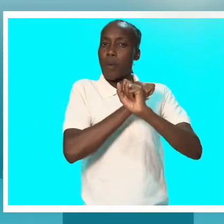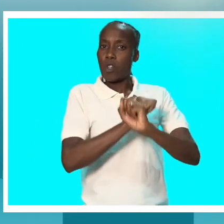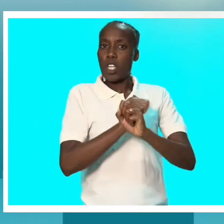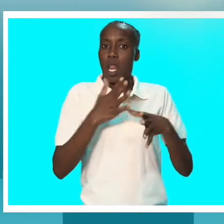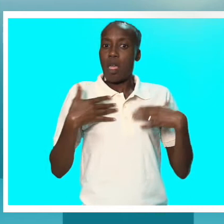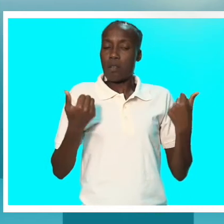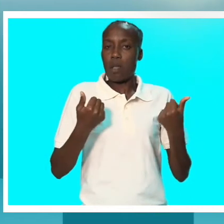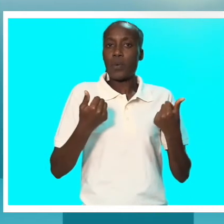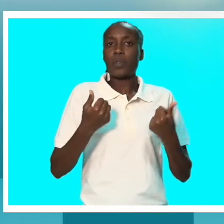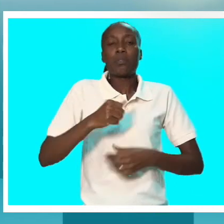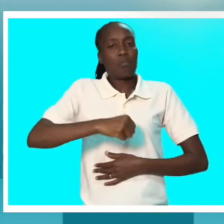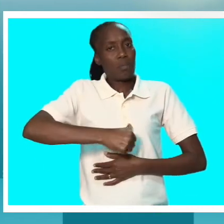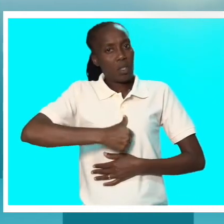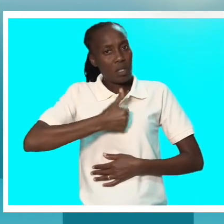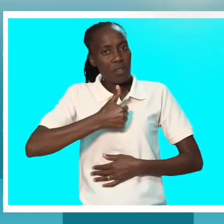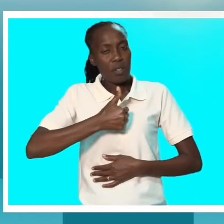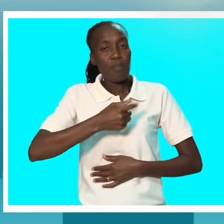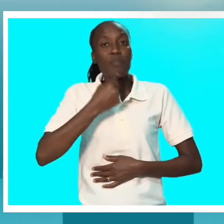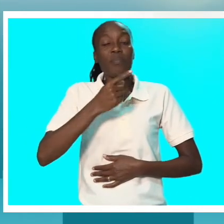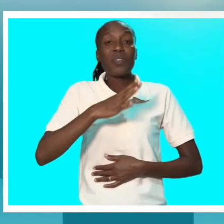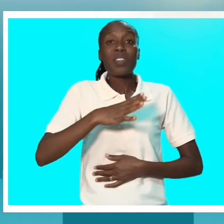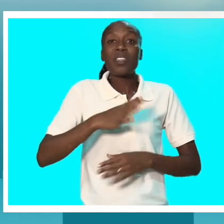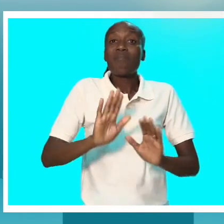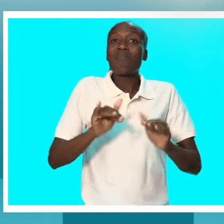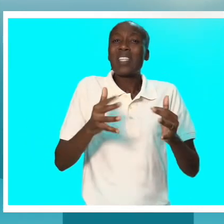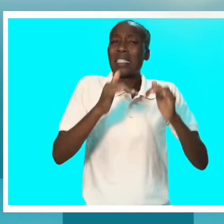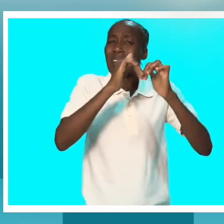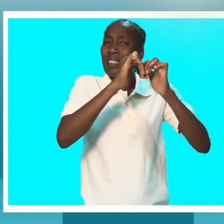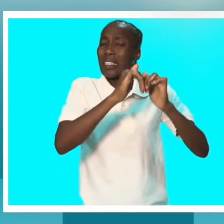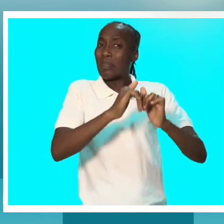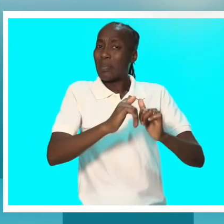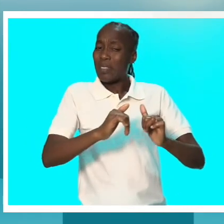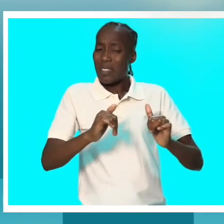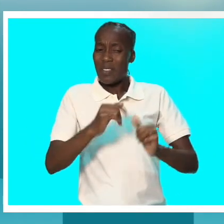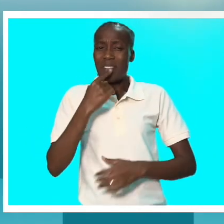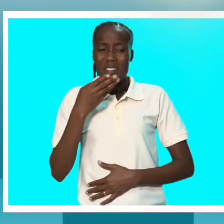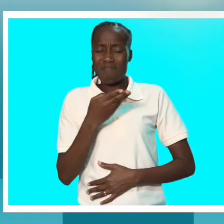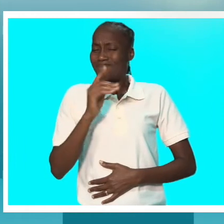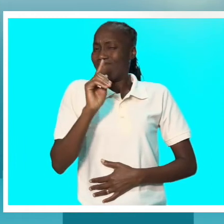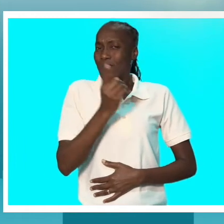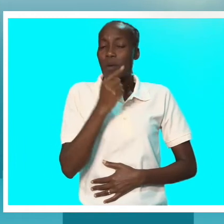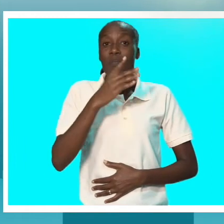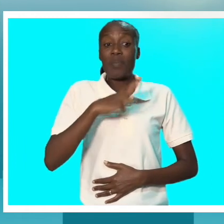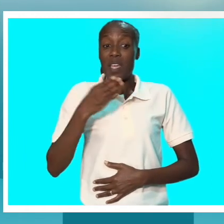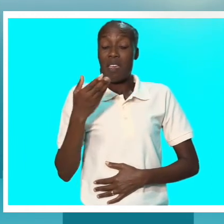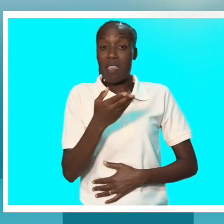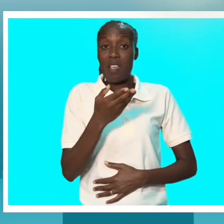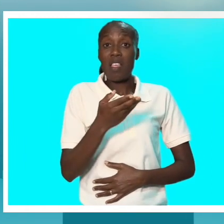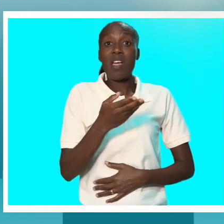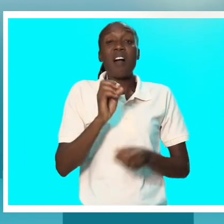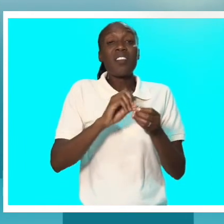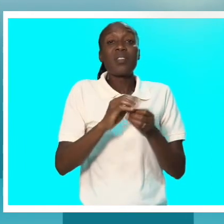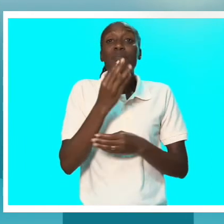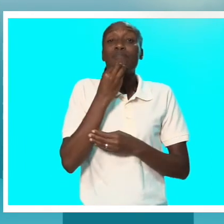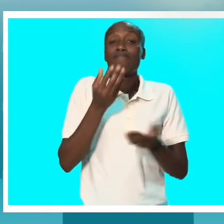a sua saúde. Não tem uma... quer dizer, mais específico como padrão que não. Aquela dieta, quer dizer,